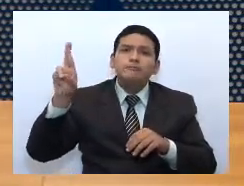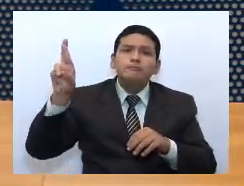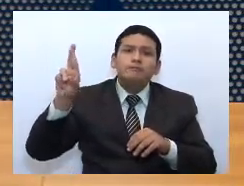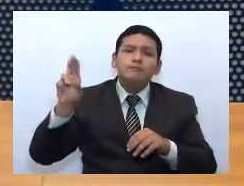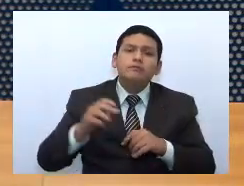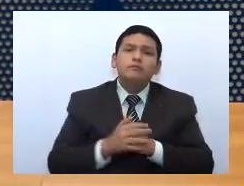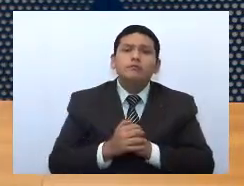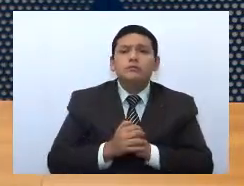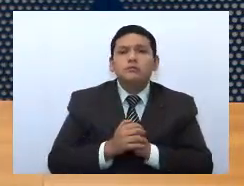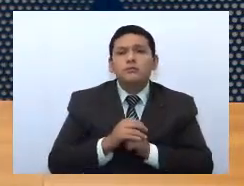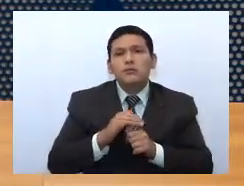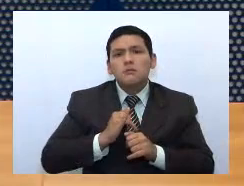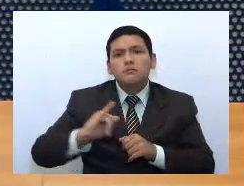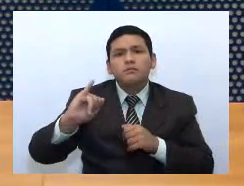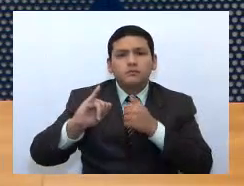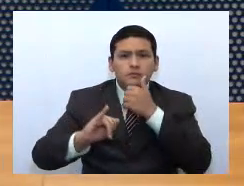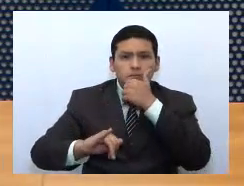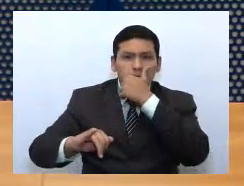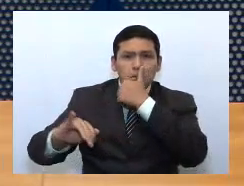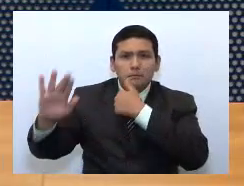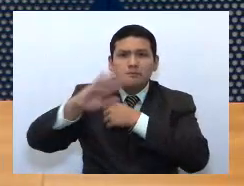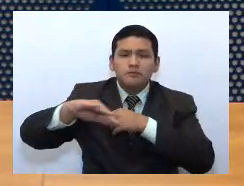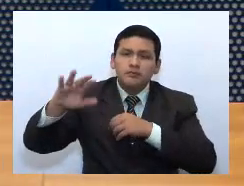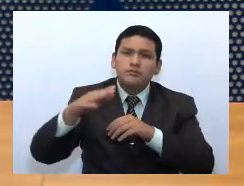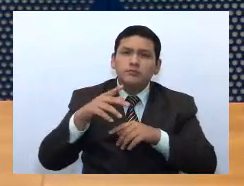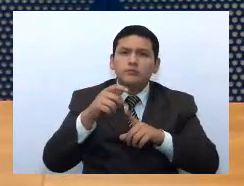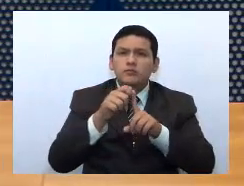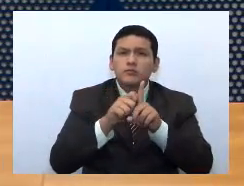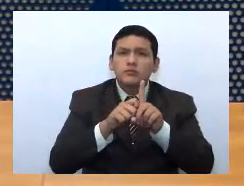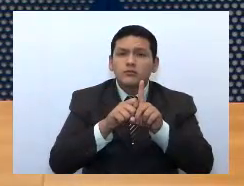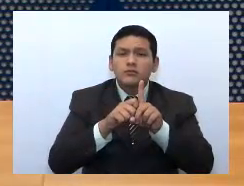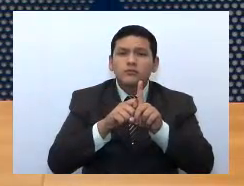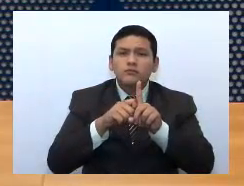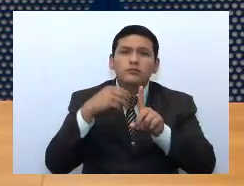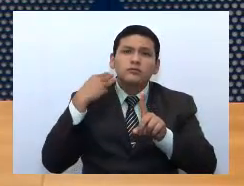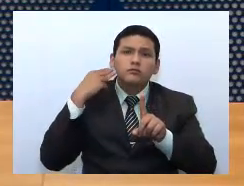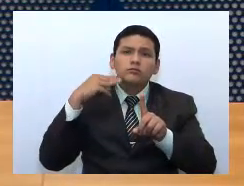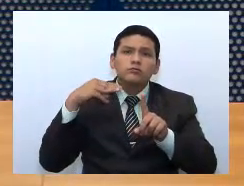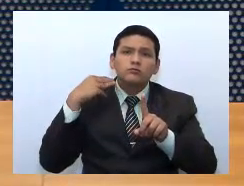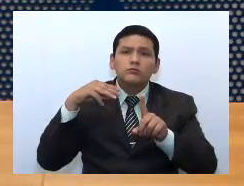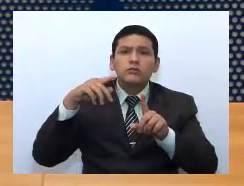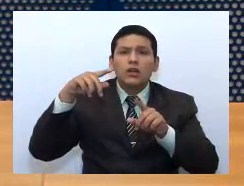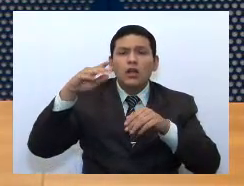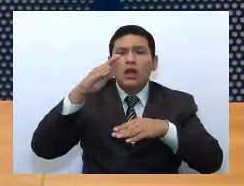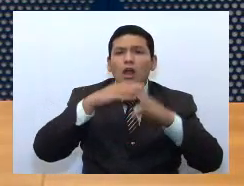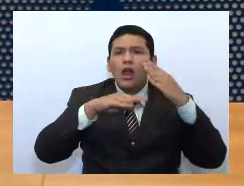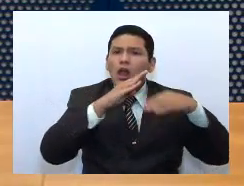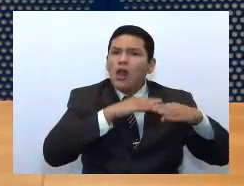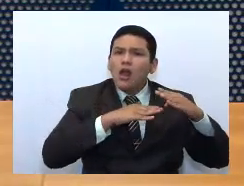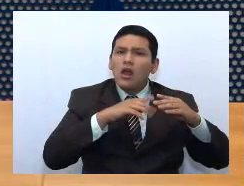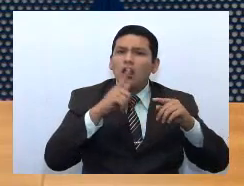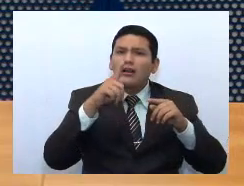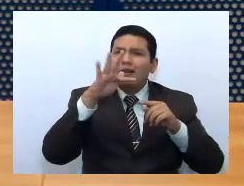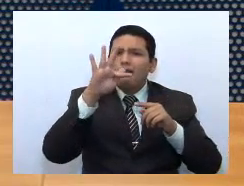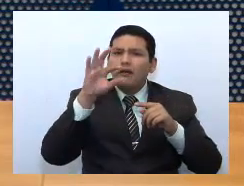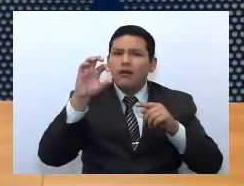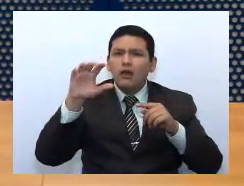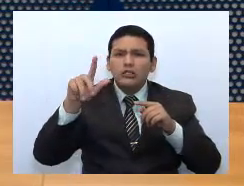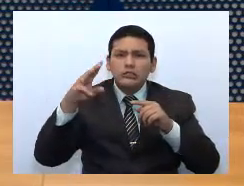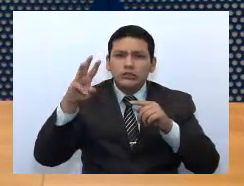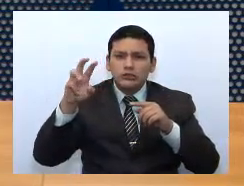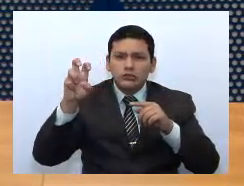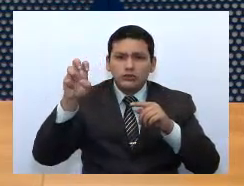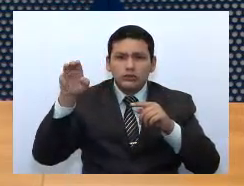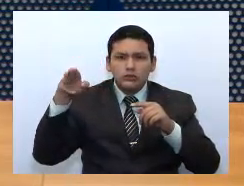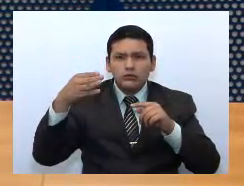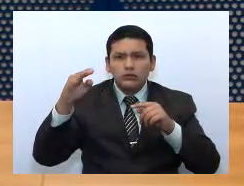Queremos avisá-los que agora, no mês passado, em maio, a folha chegou a 4 milhões e meio, por ter um aumento